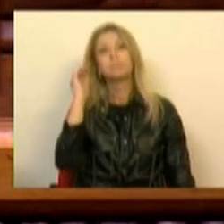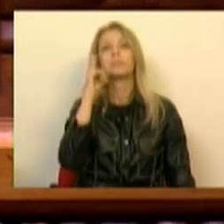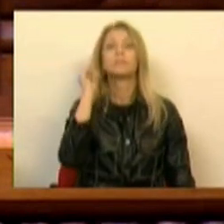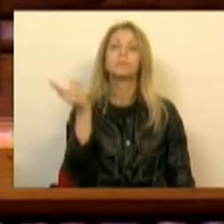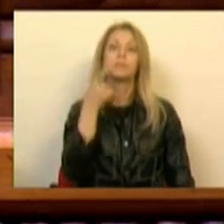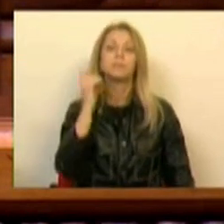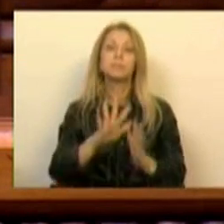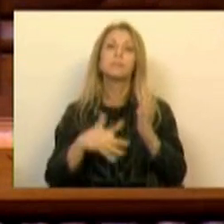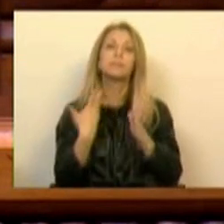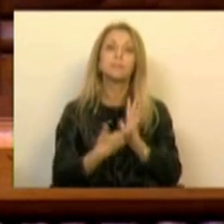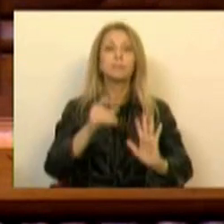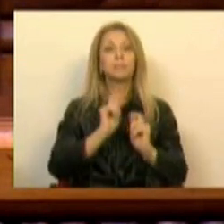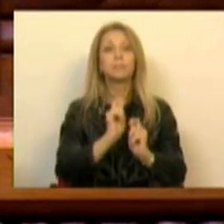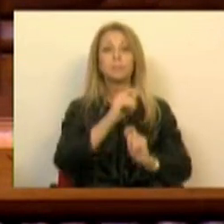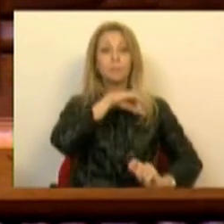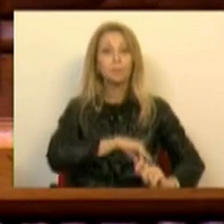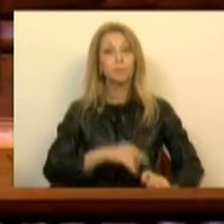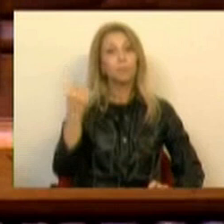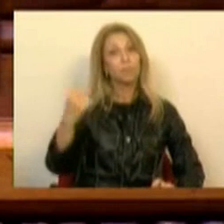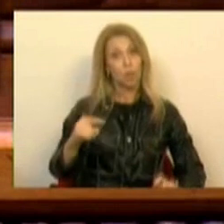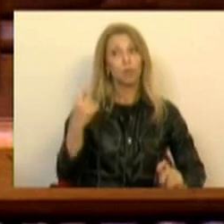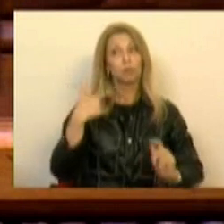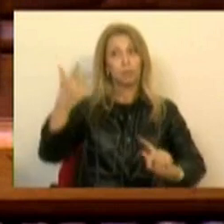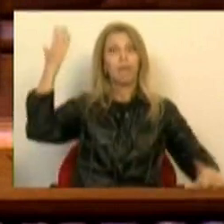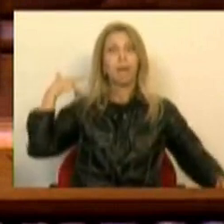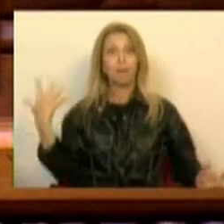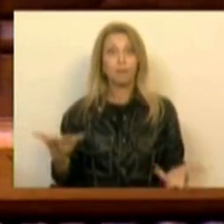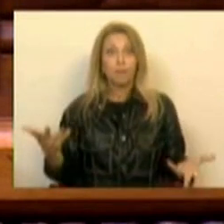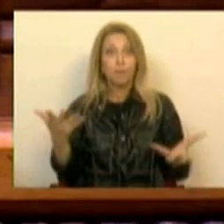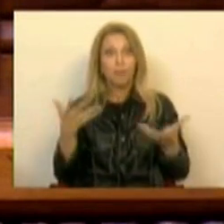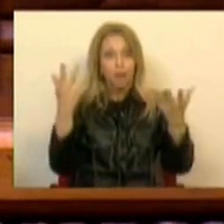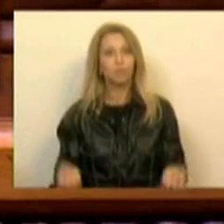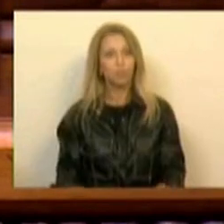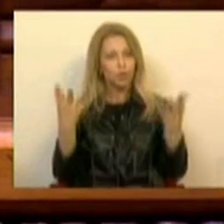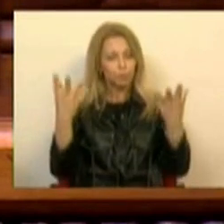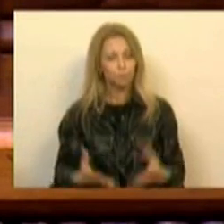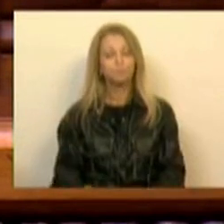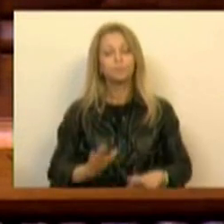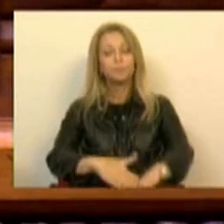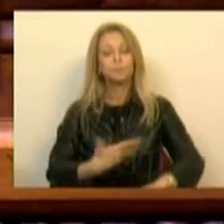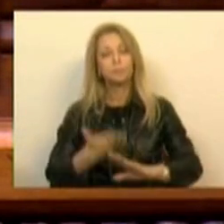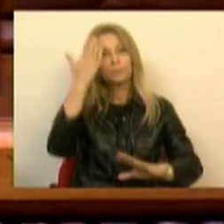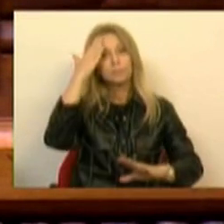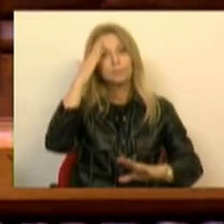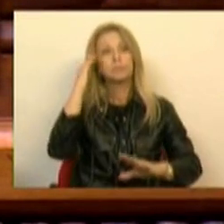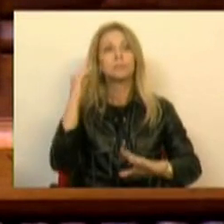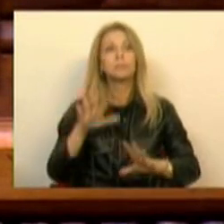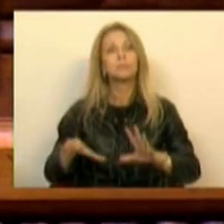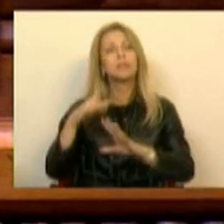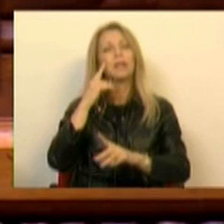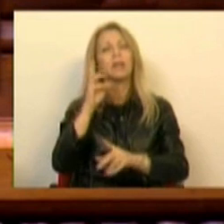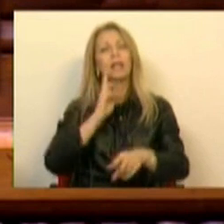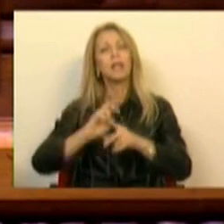da tabela remuneratória única que há muito ansiavam. Reforçámos a capacidade instalada em fontes de energia renovável,